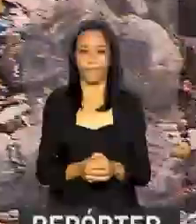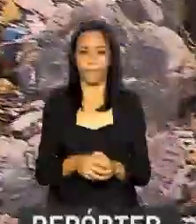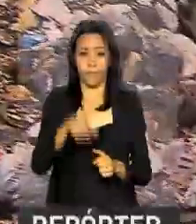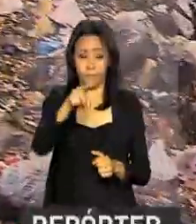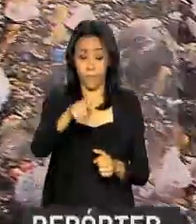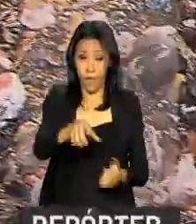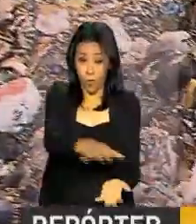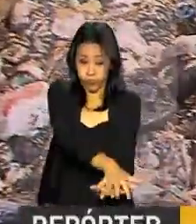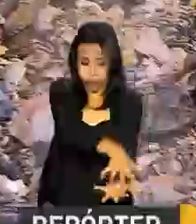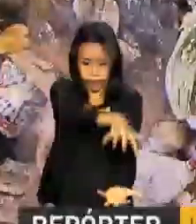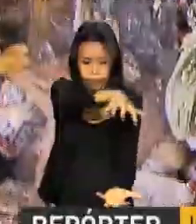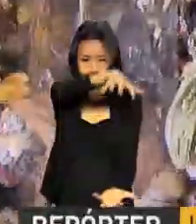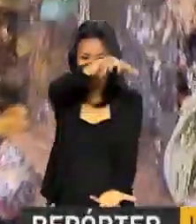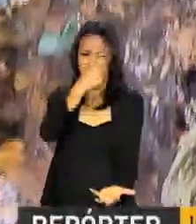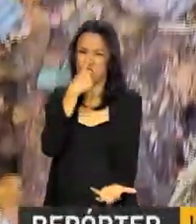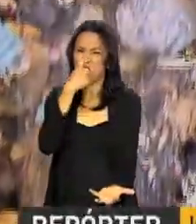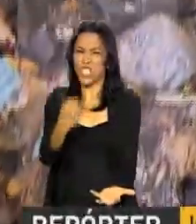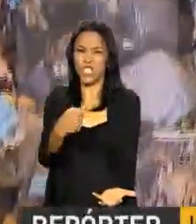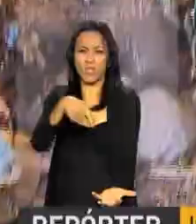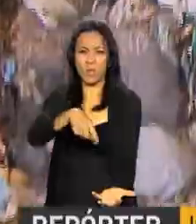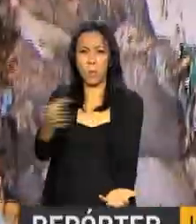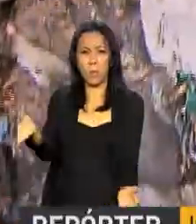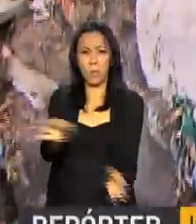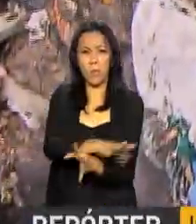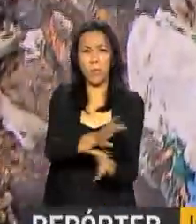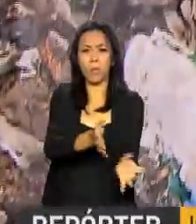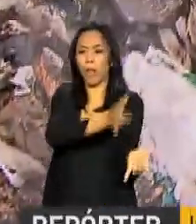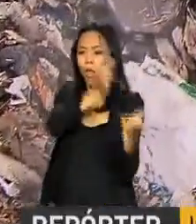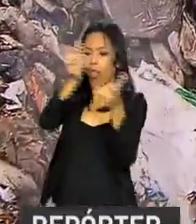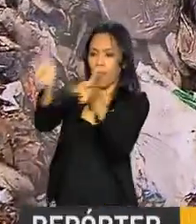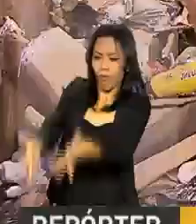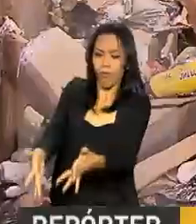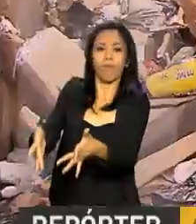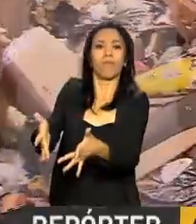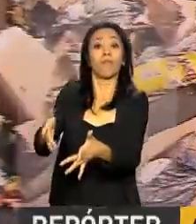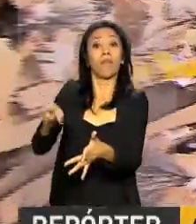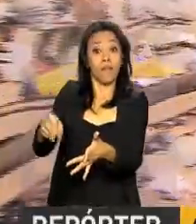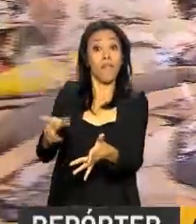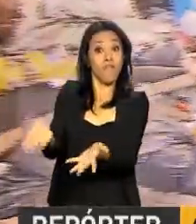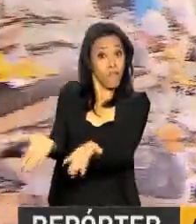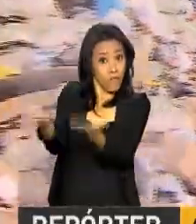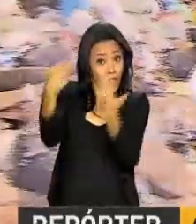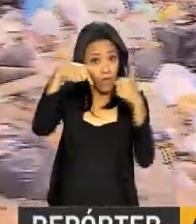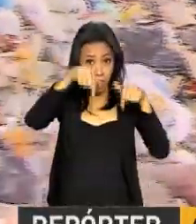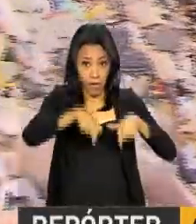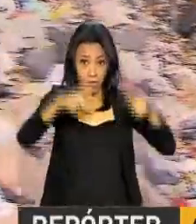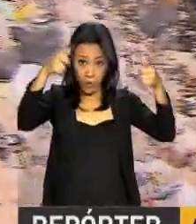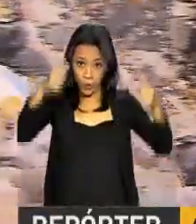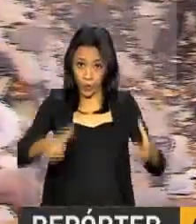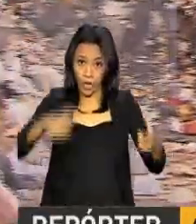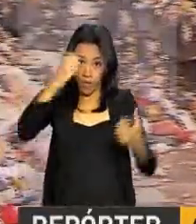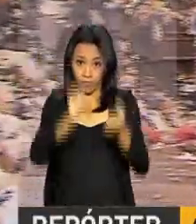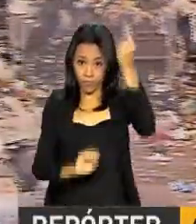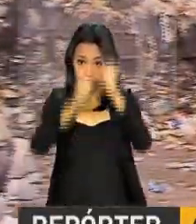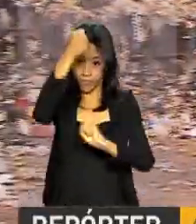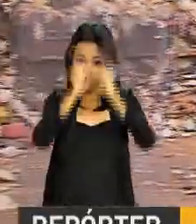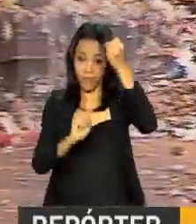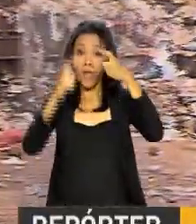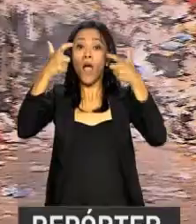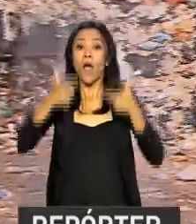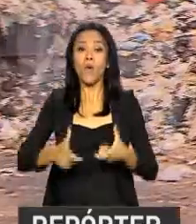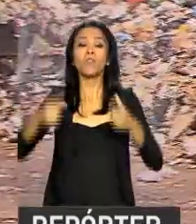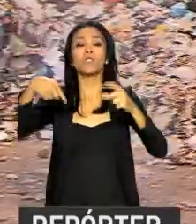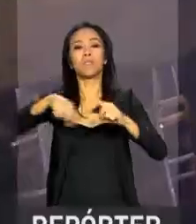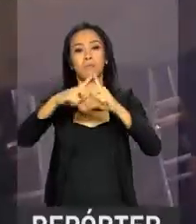toneladas de lixos que estavam prontos para ir para o aterro sanitário vem para esta ovina de compostagem em ceilândia no distrito